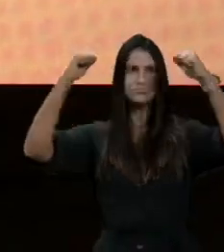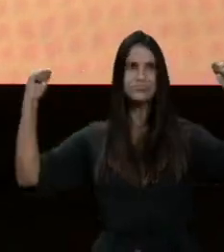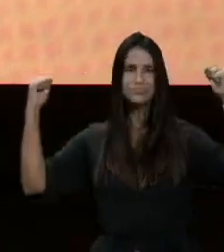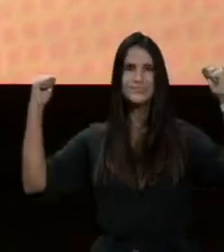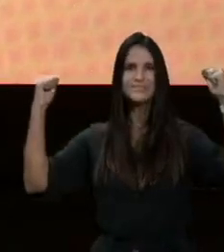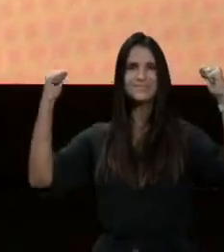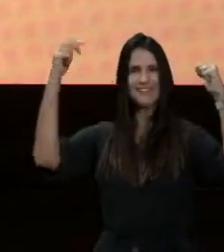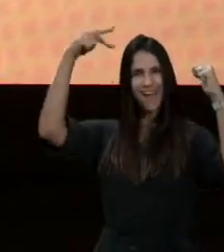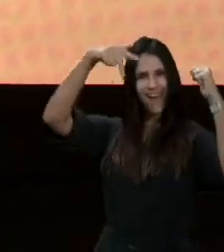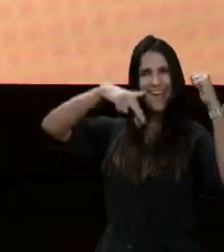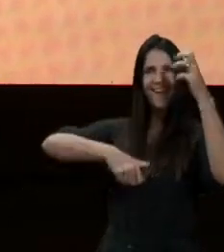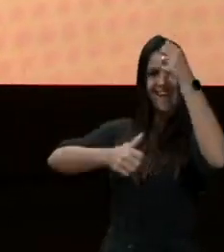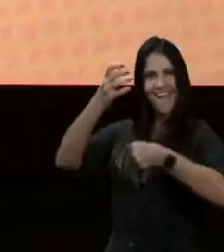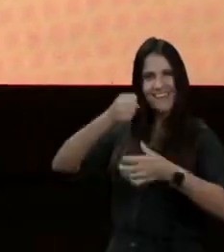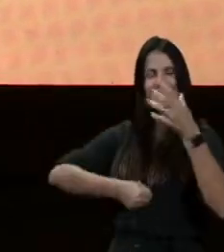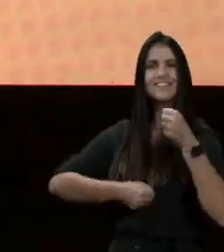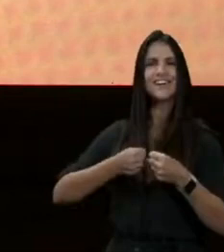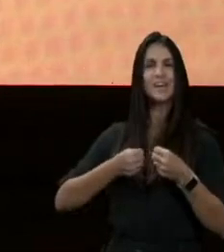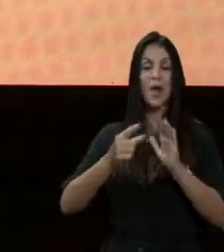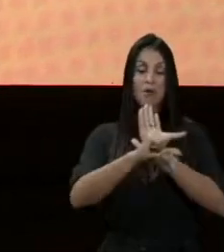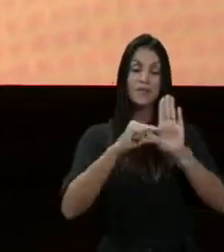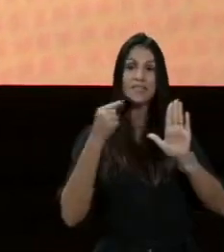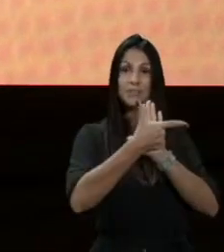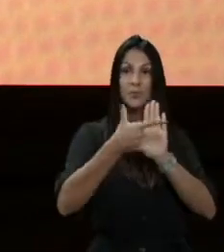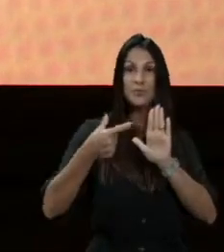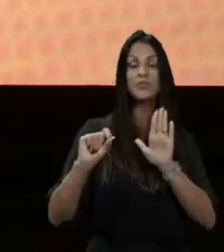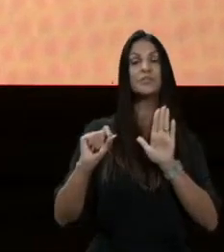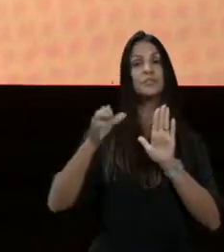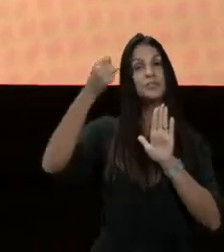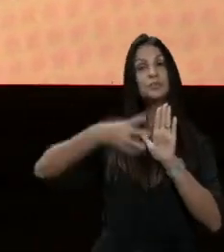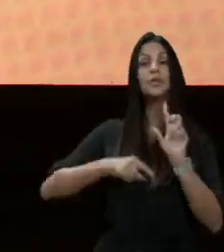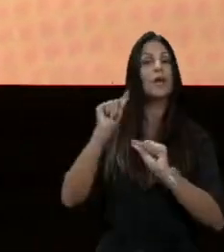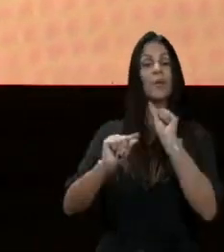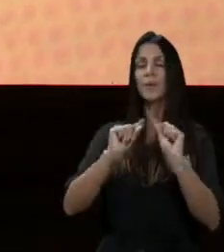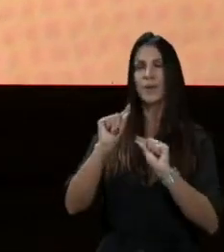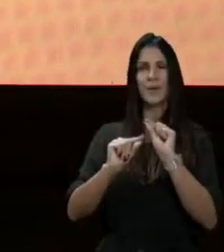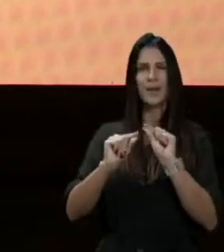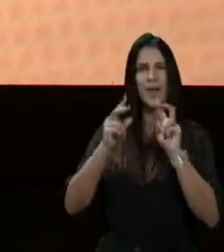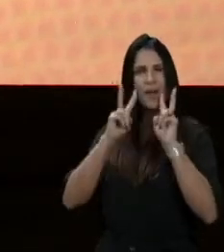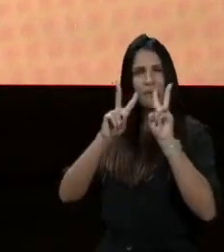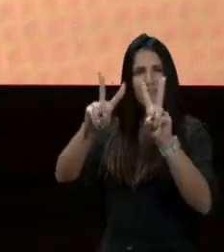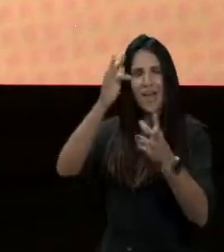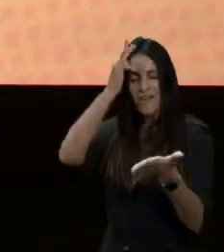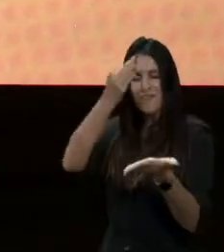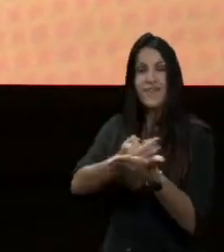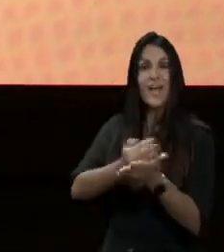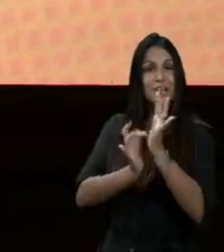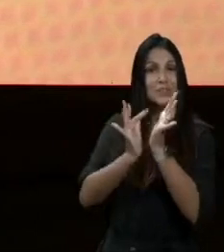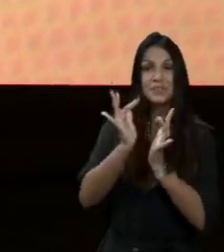Versículo 20 vai dizer uma coisa incrível vendo-lhes a fé Jesus Viu a fé dos